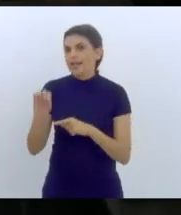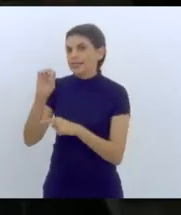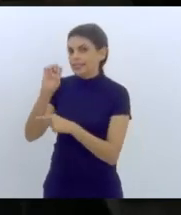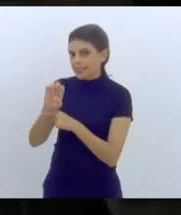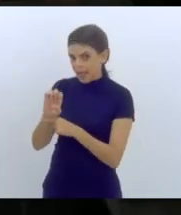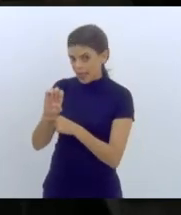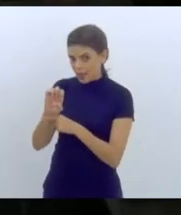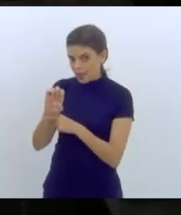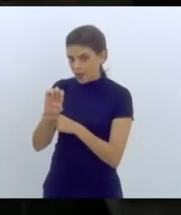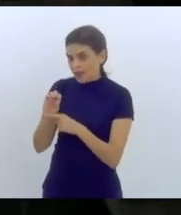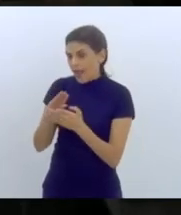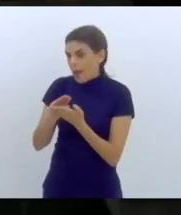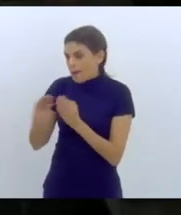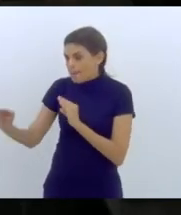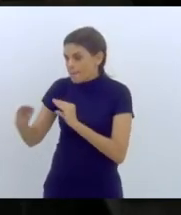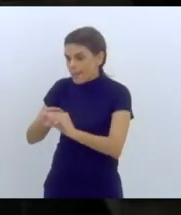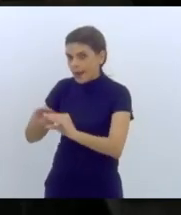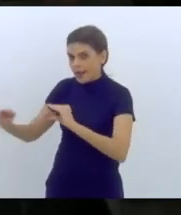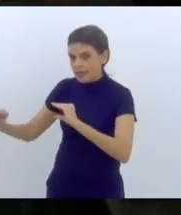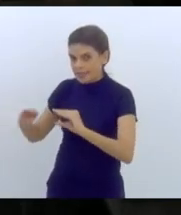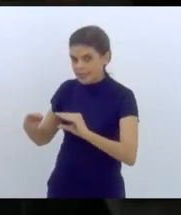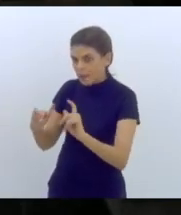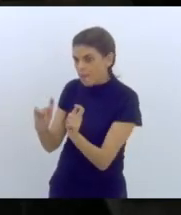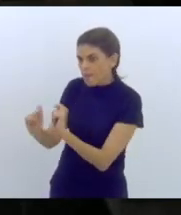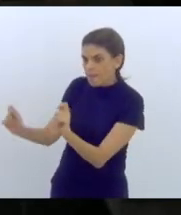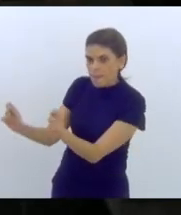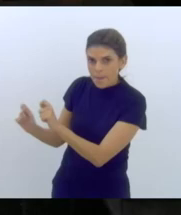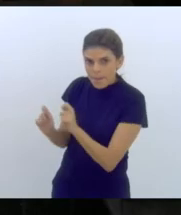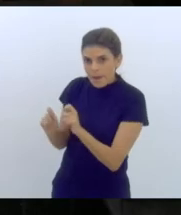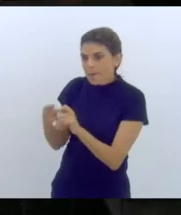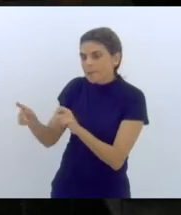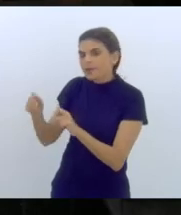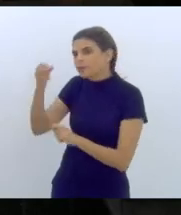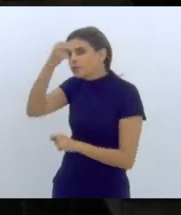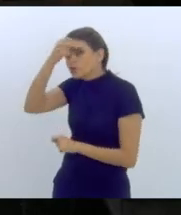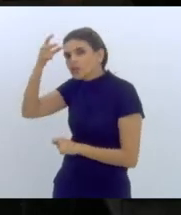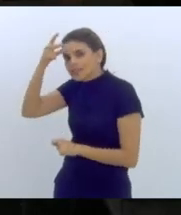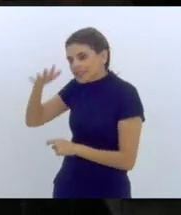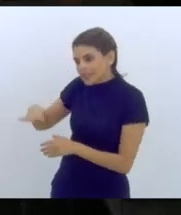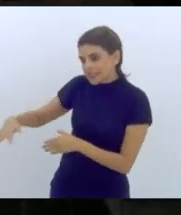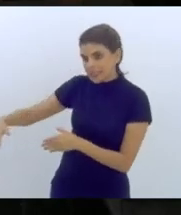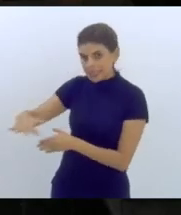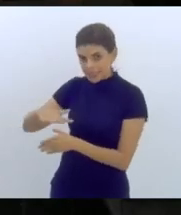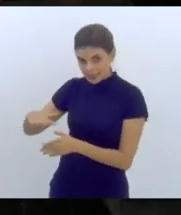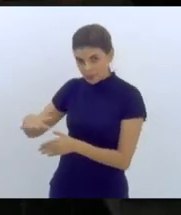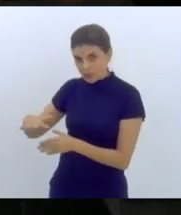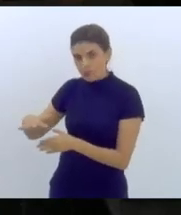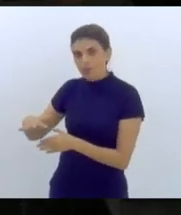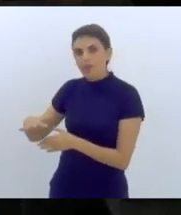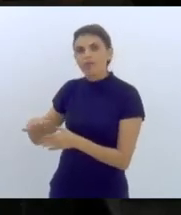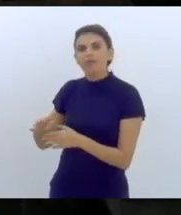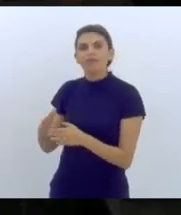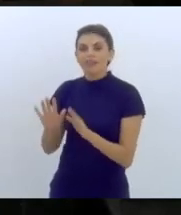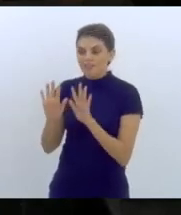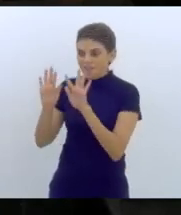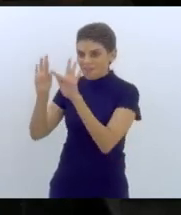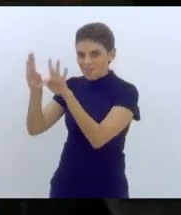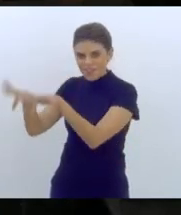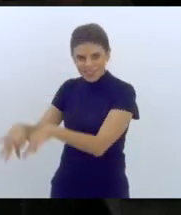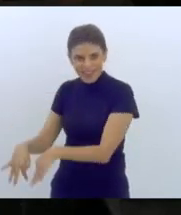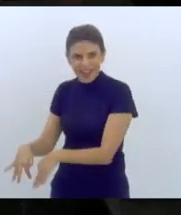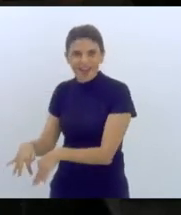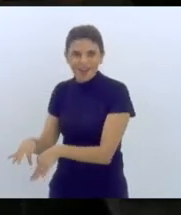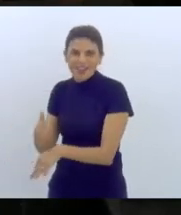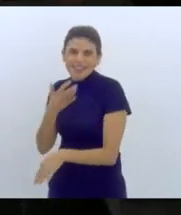lesa os repasses de participações especiais, para apresentar, no final do ano, como foi